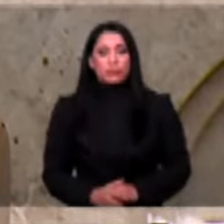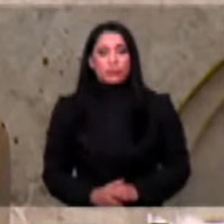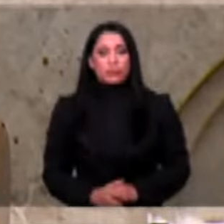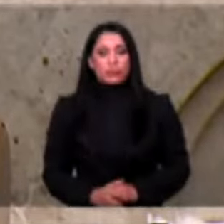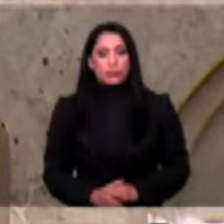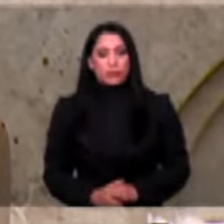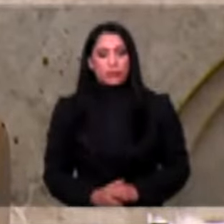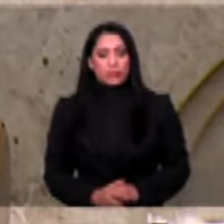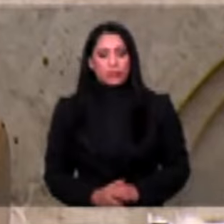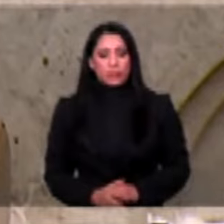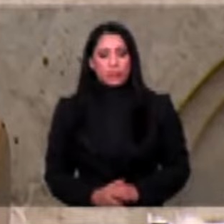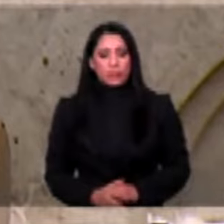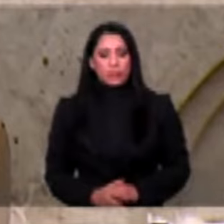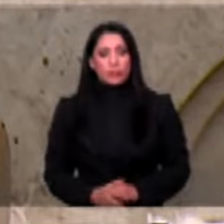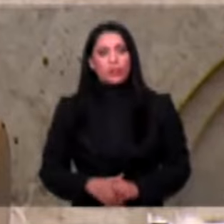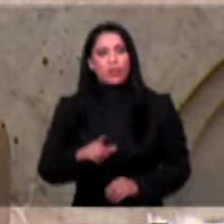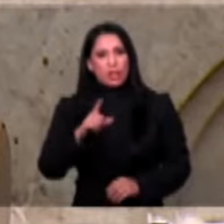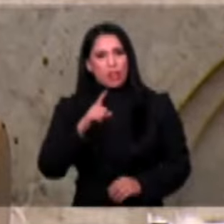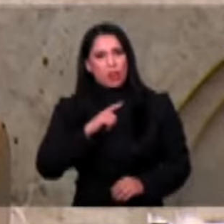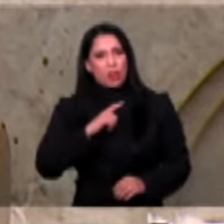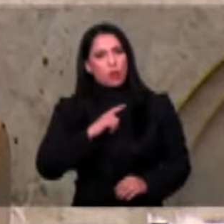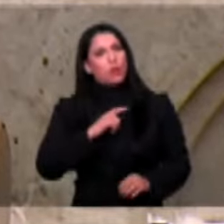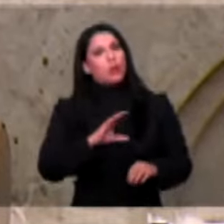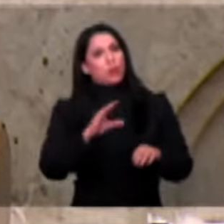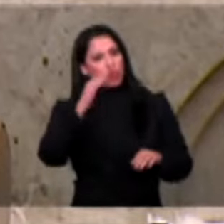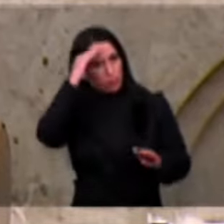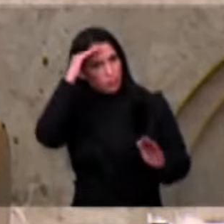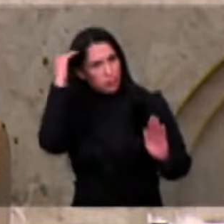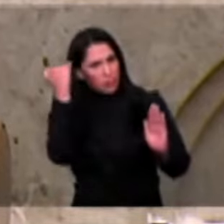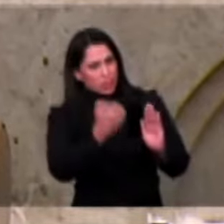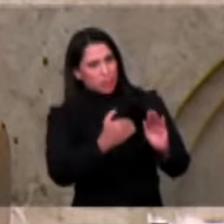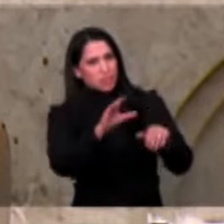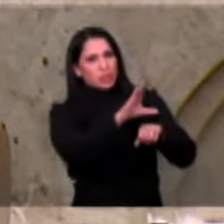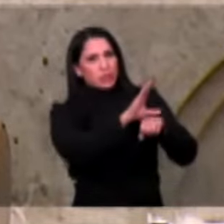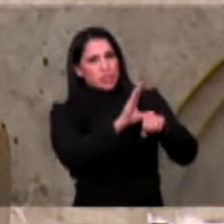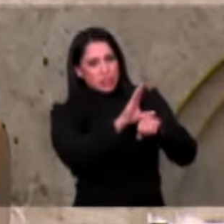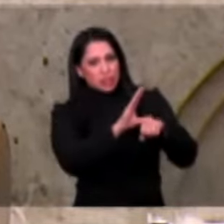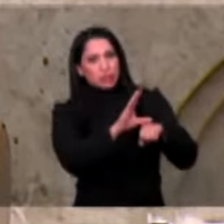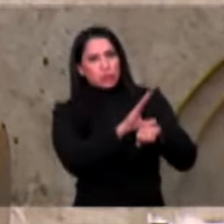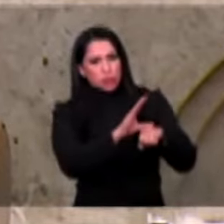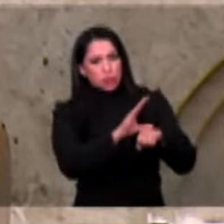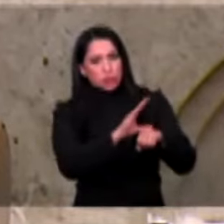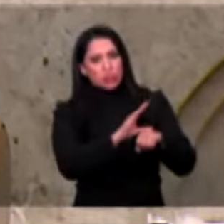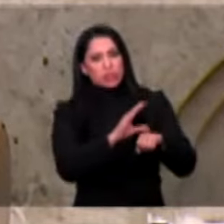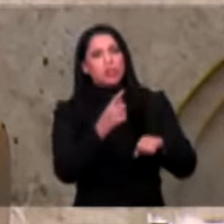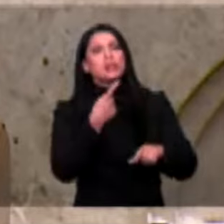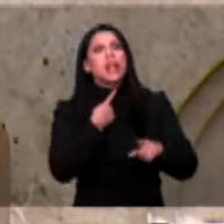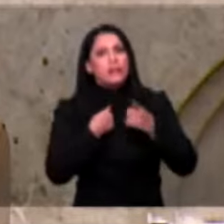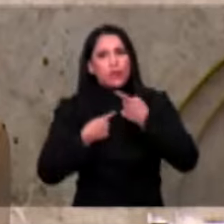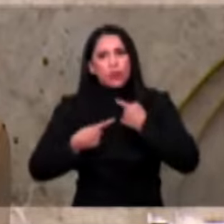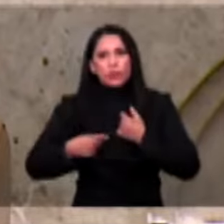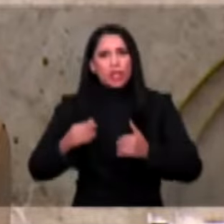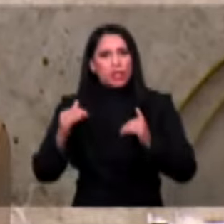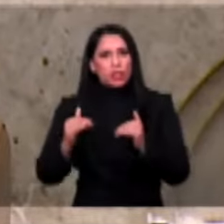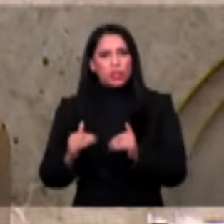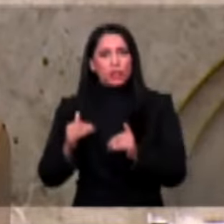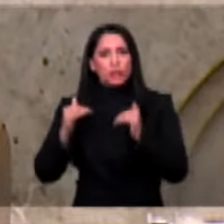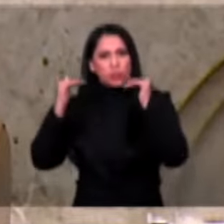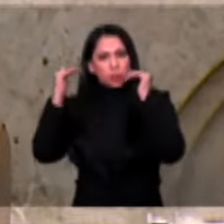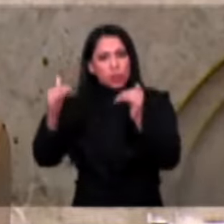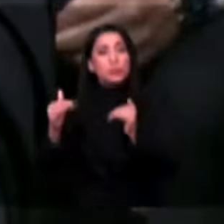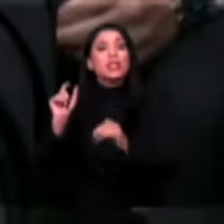aos postulados de nossa Constituição, o primado da vontade soberana do povo, que é a